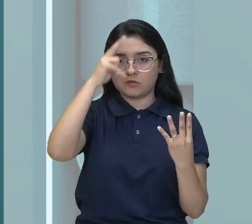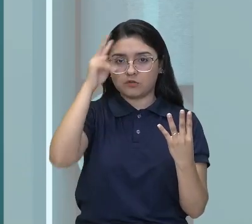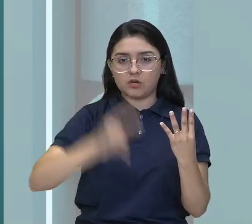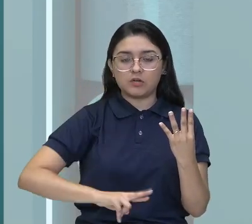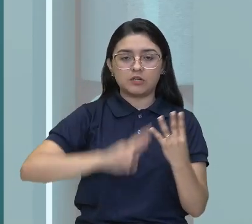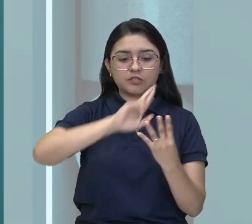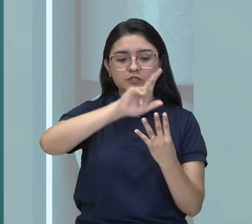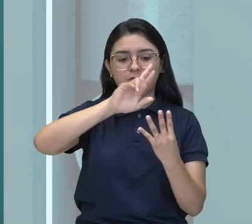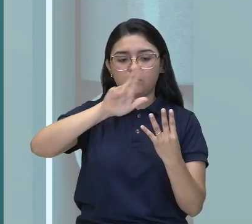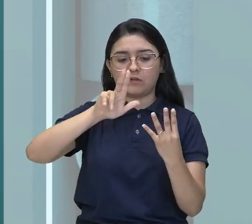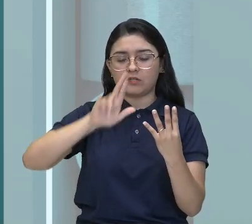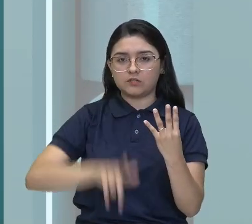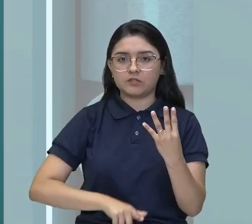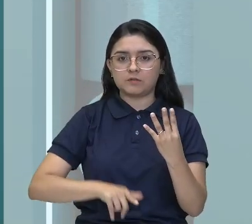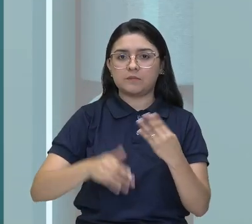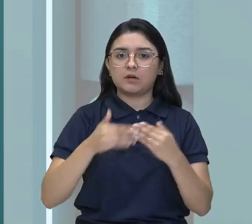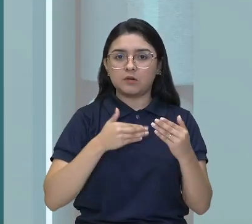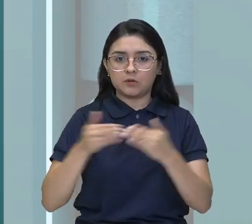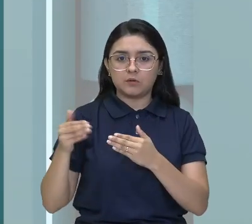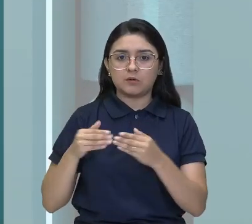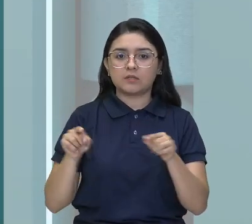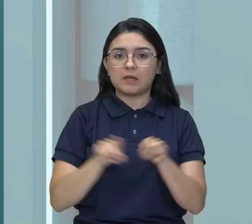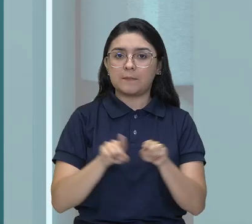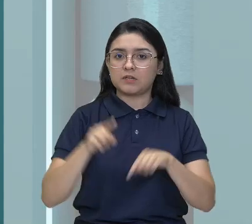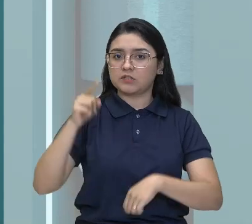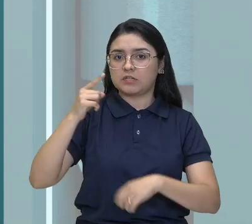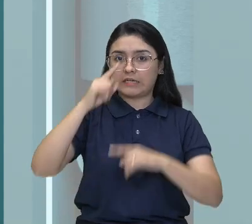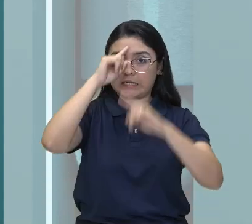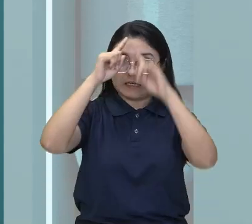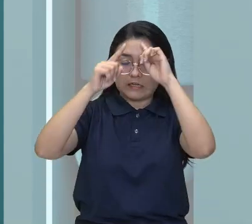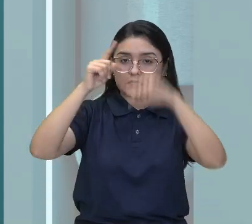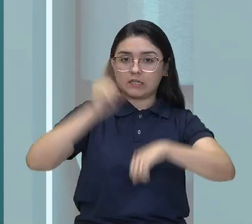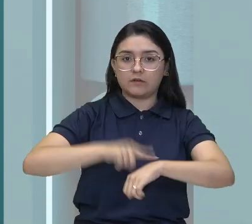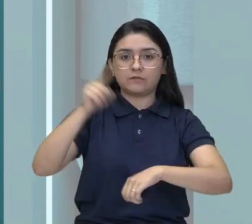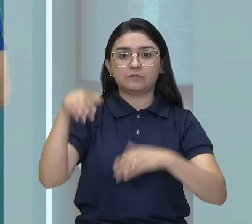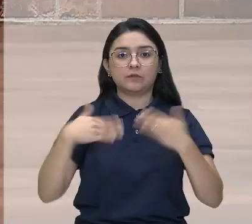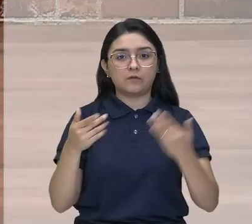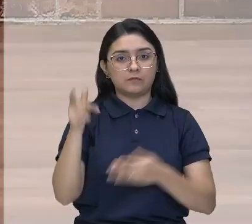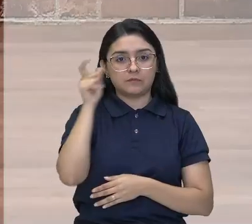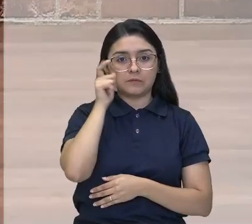mas de uma forma aleatória e de improvisação. Vamos assistir?